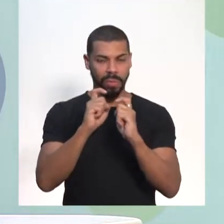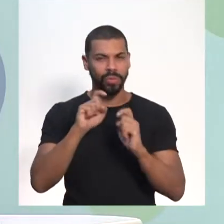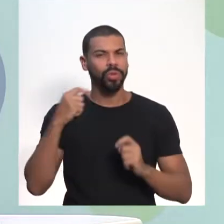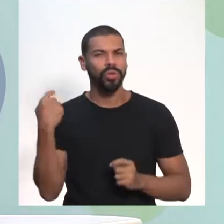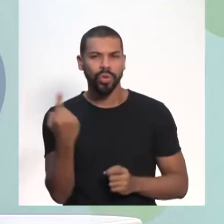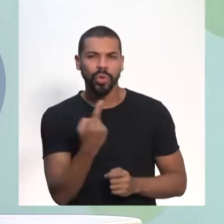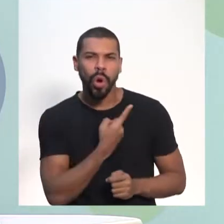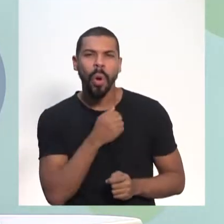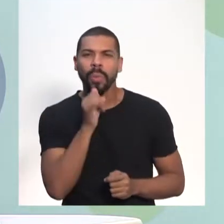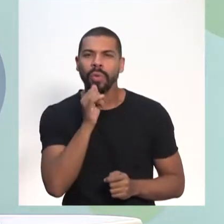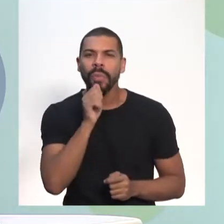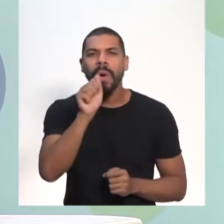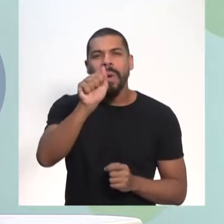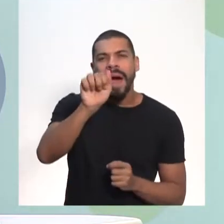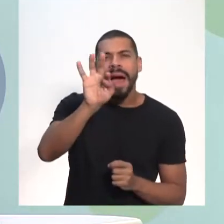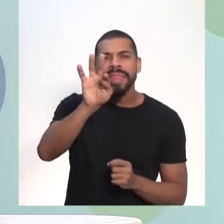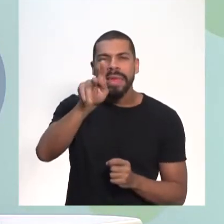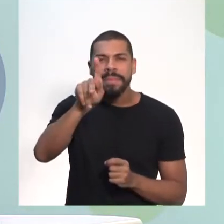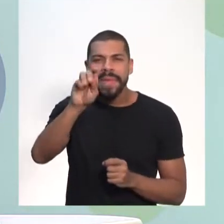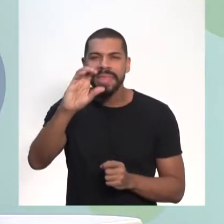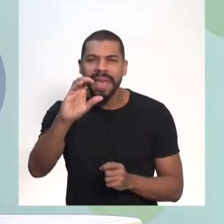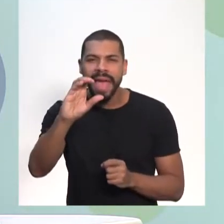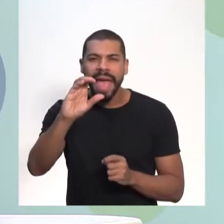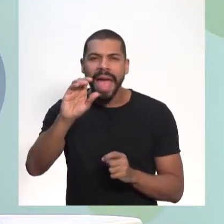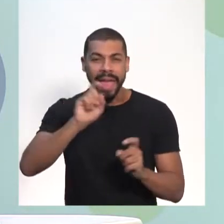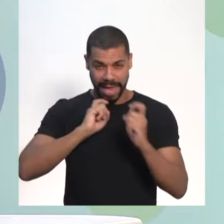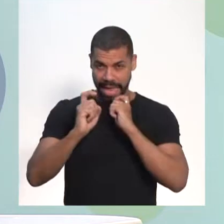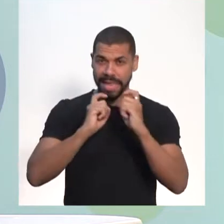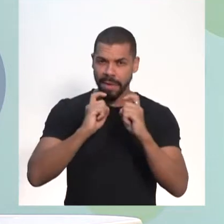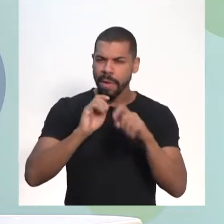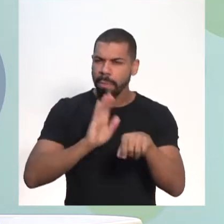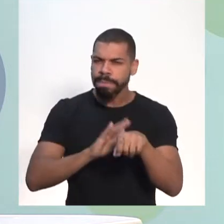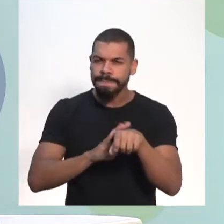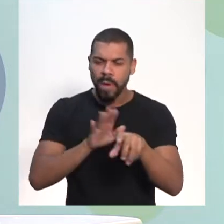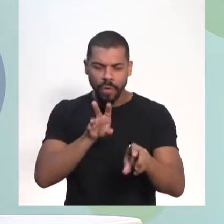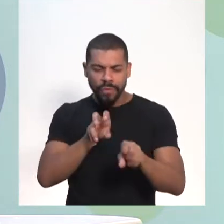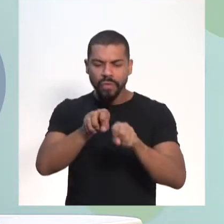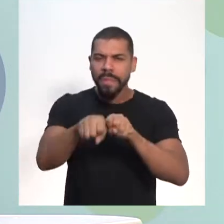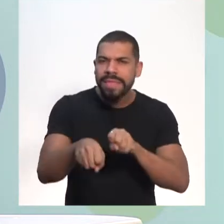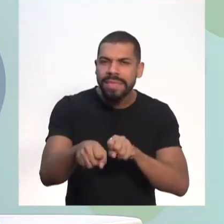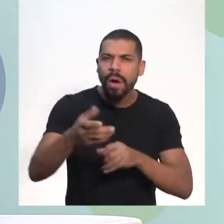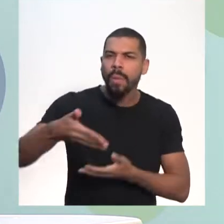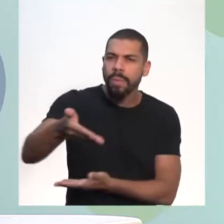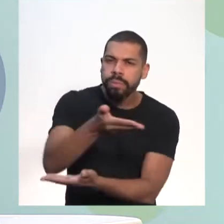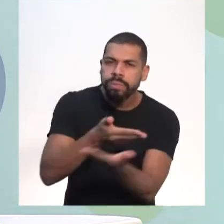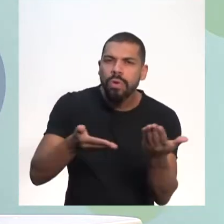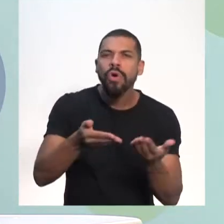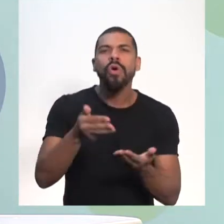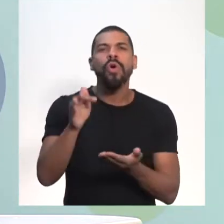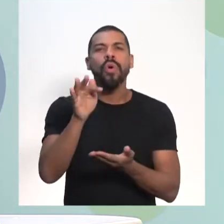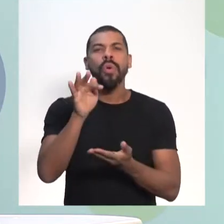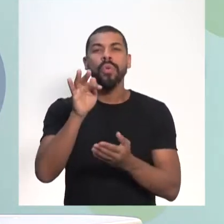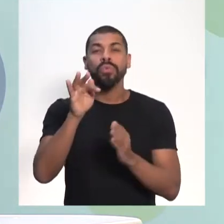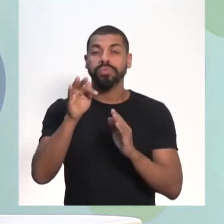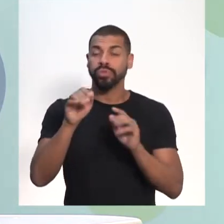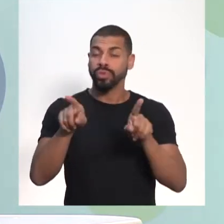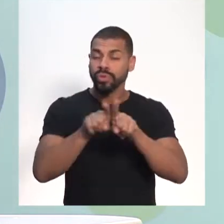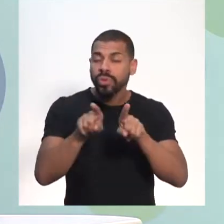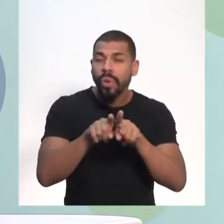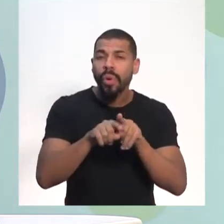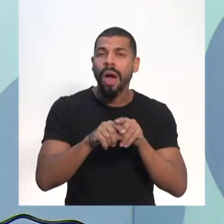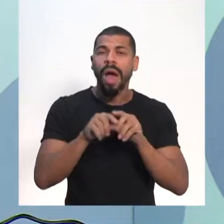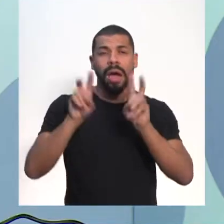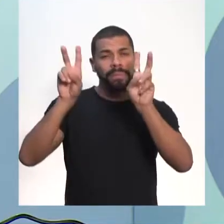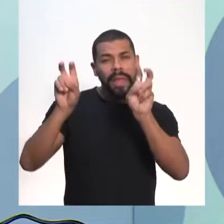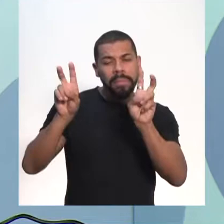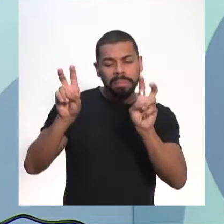A ATPC ela sempre foi um espaço para formação, e esse ano, com a Resolução 72, com as sugestões de pautas,